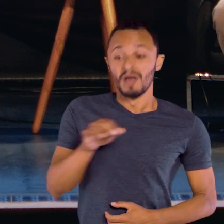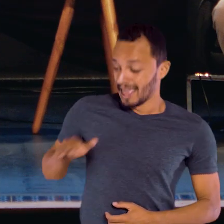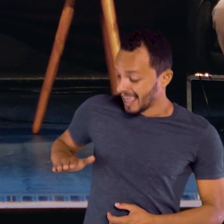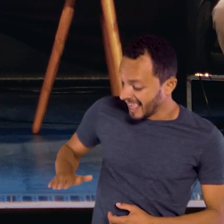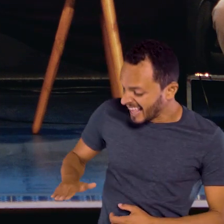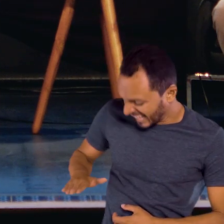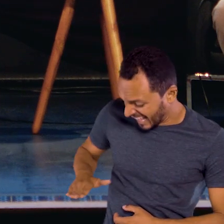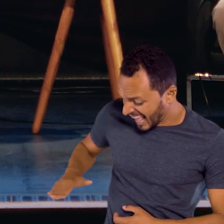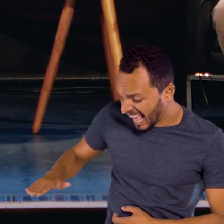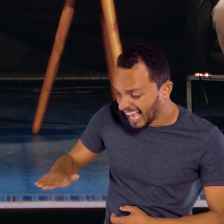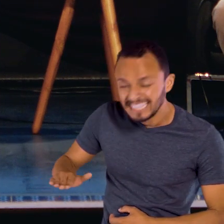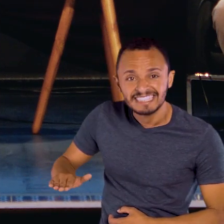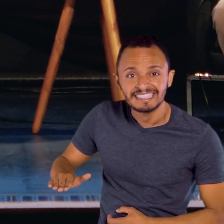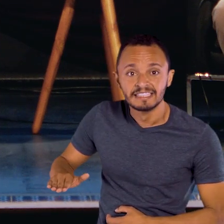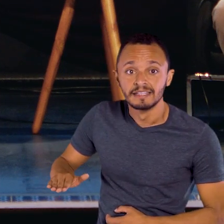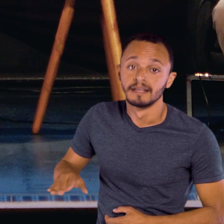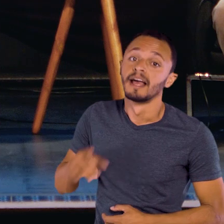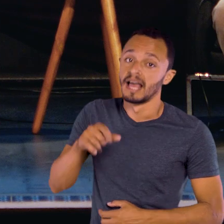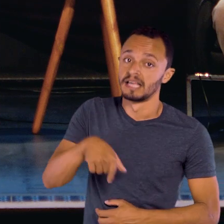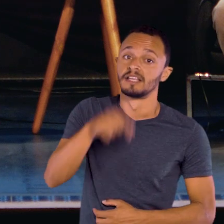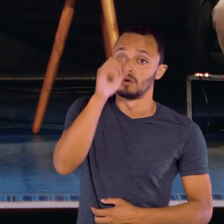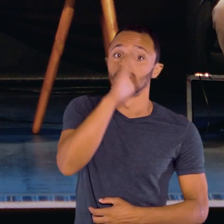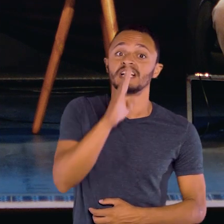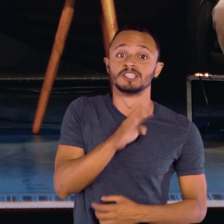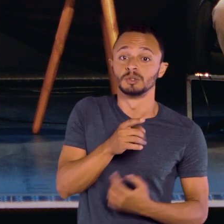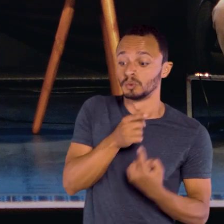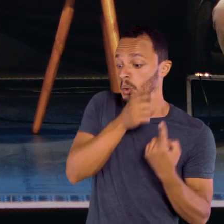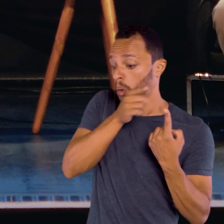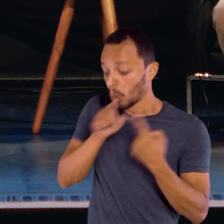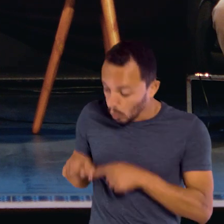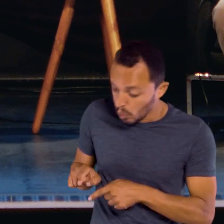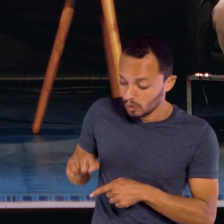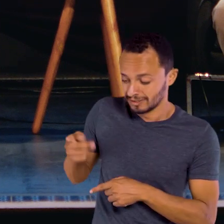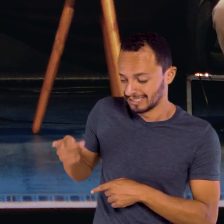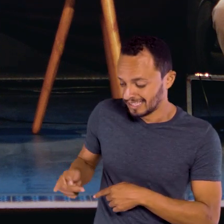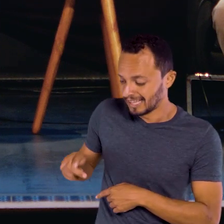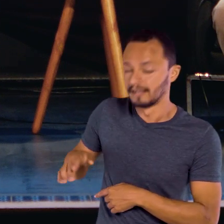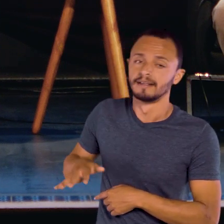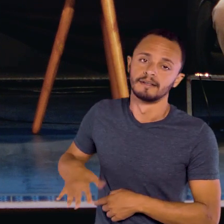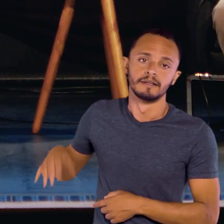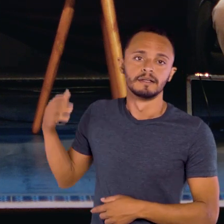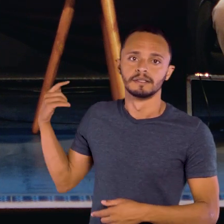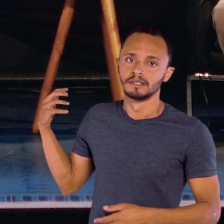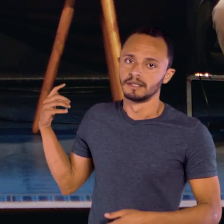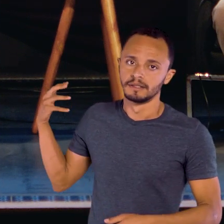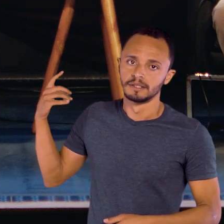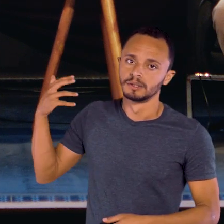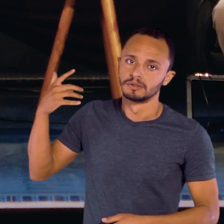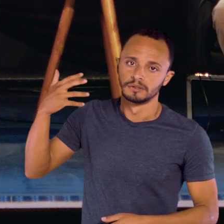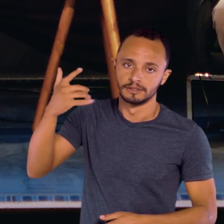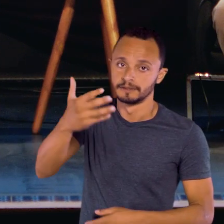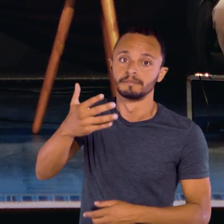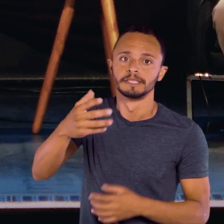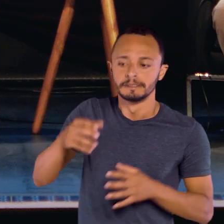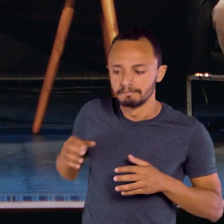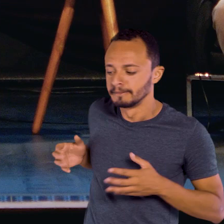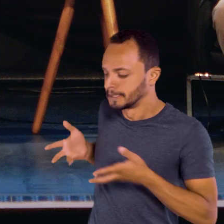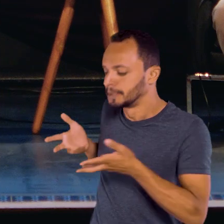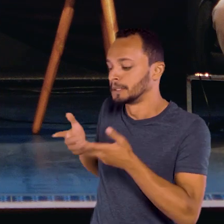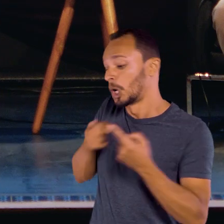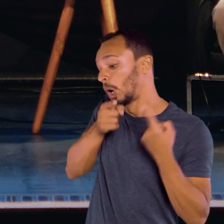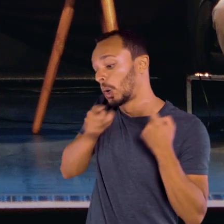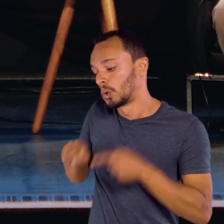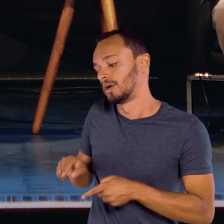se deparar com um crime contra a infância que o Brasil, desde sempre, estimula,